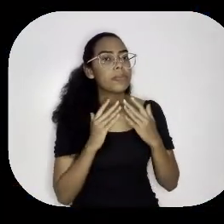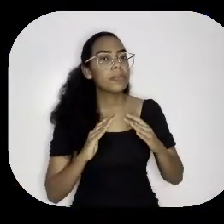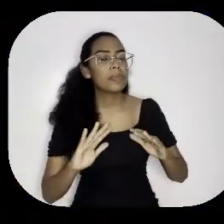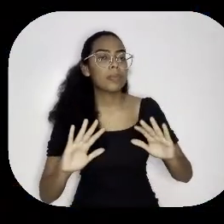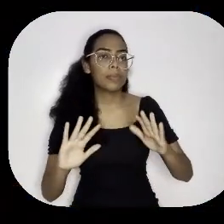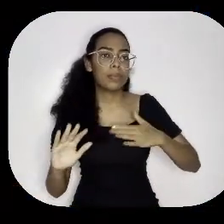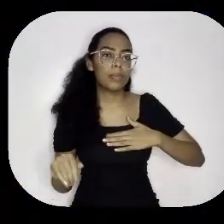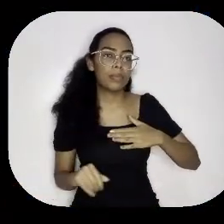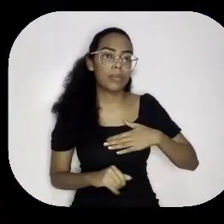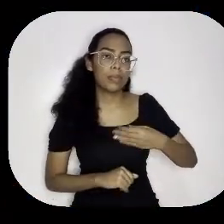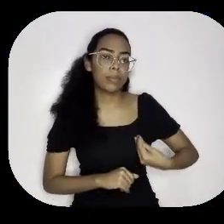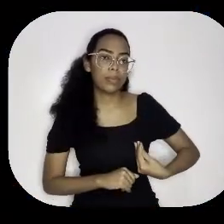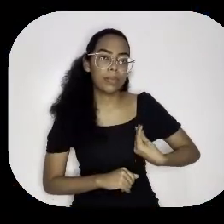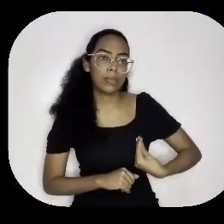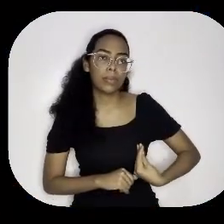natureza de mim sim.